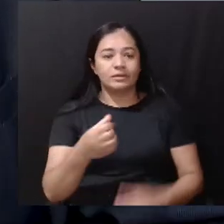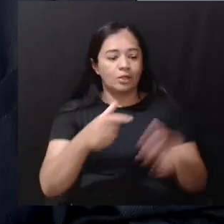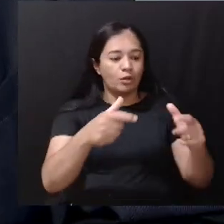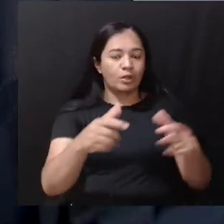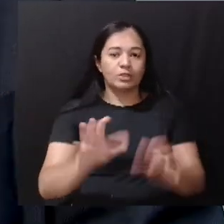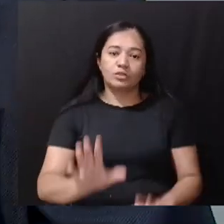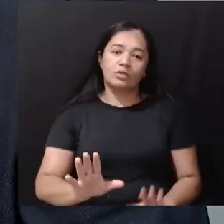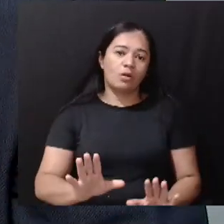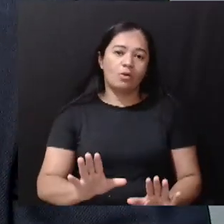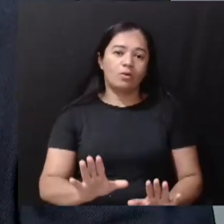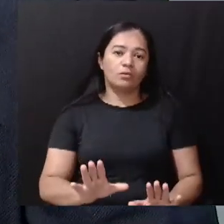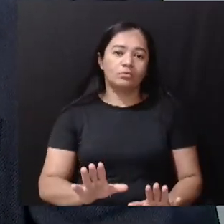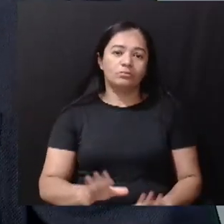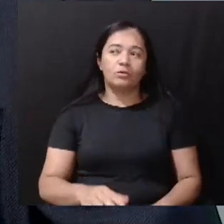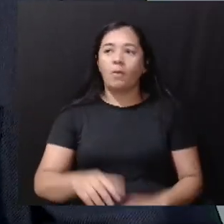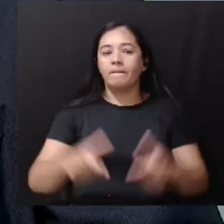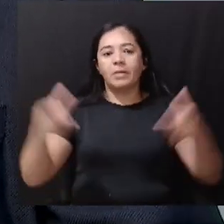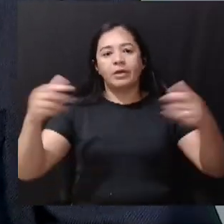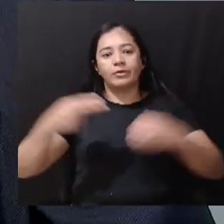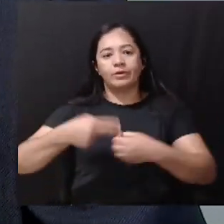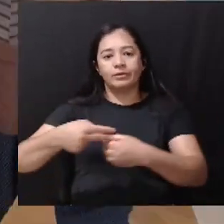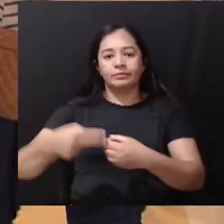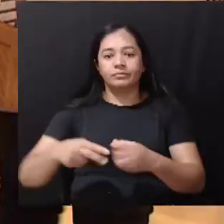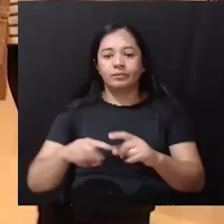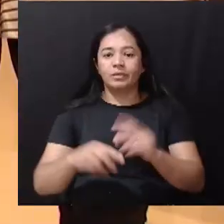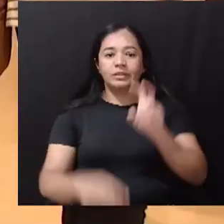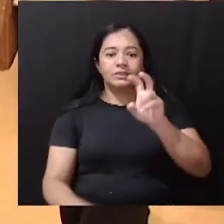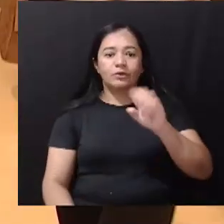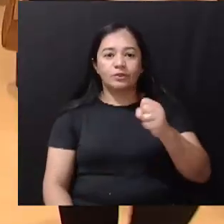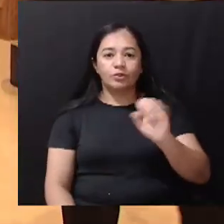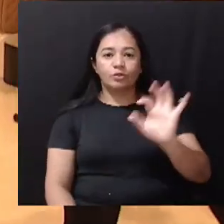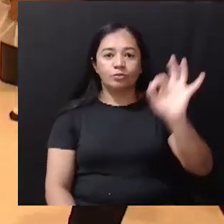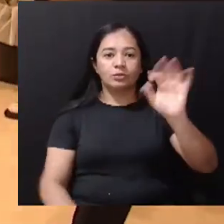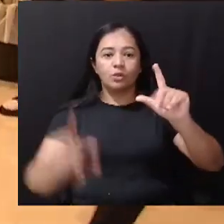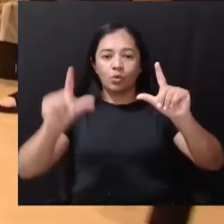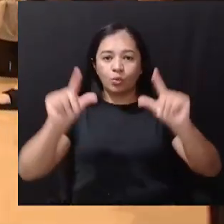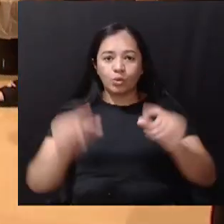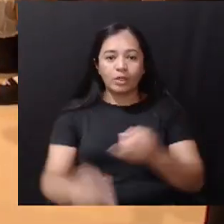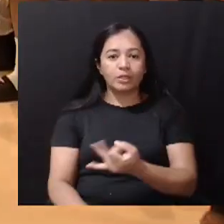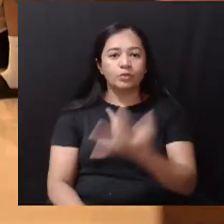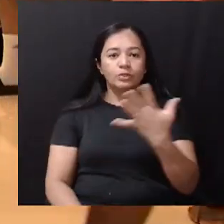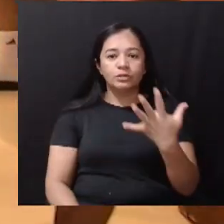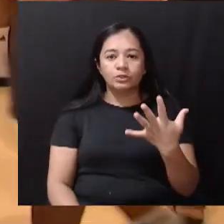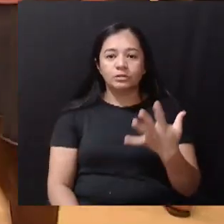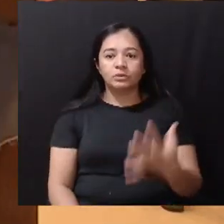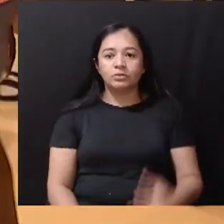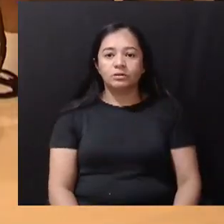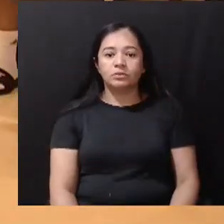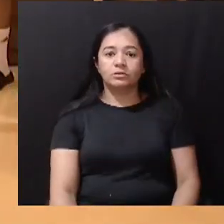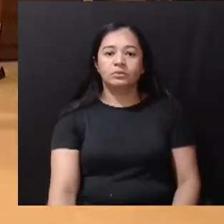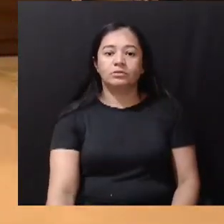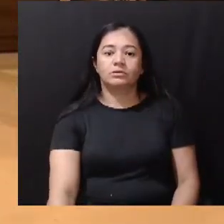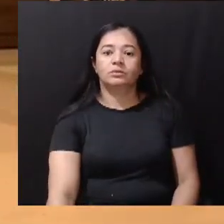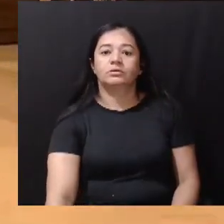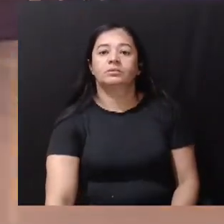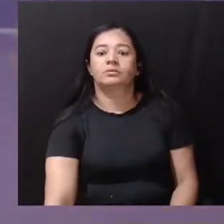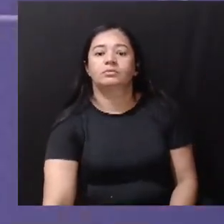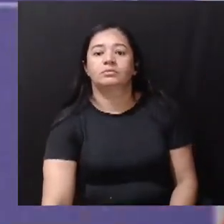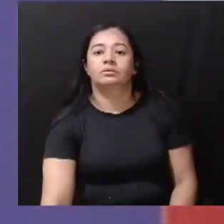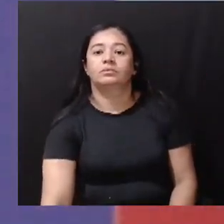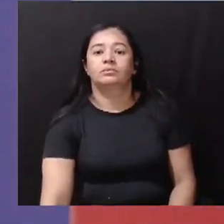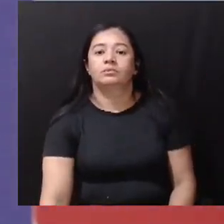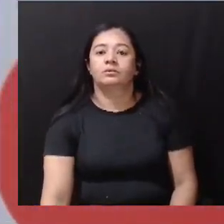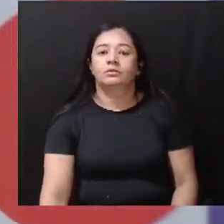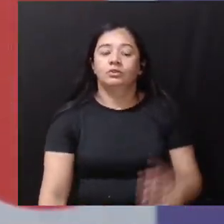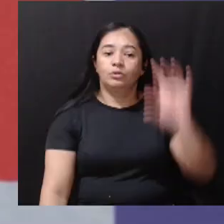Unicamp. Ele teve uma queda de 58% na queda de coleta de sangue, de doadores, né? Dia 25 agora